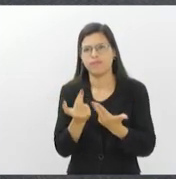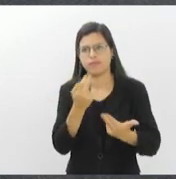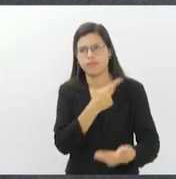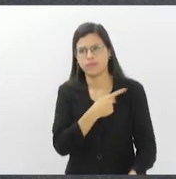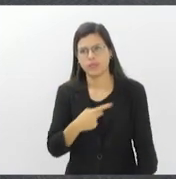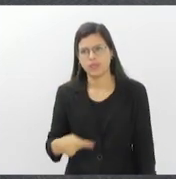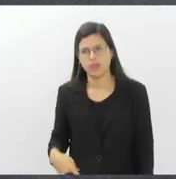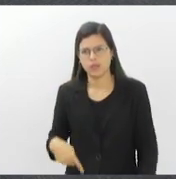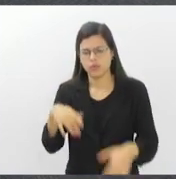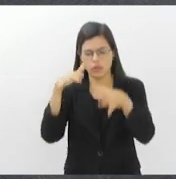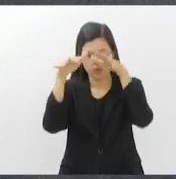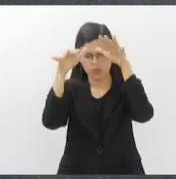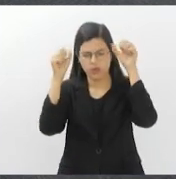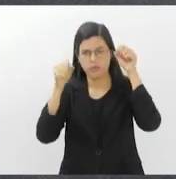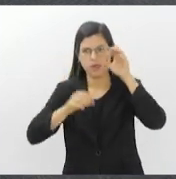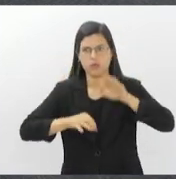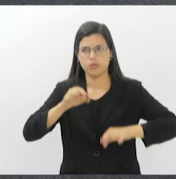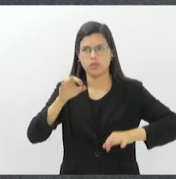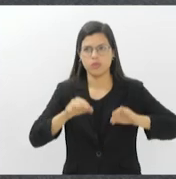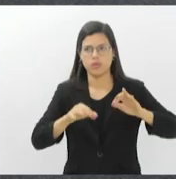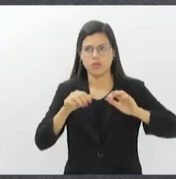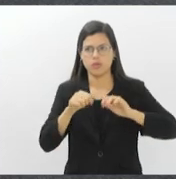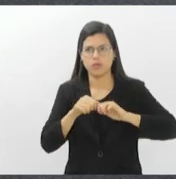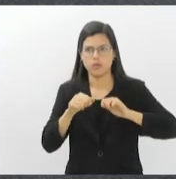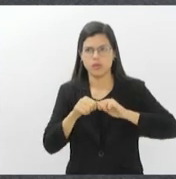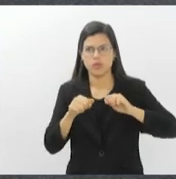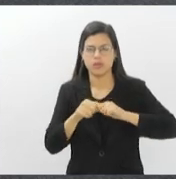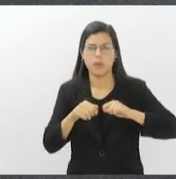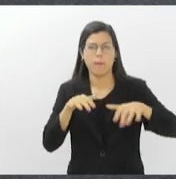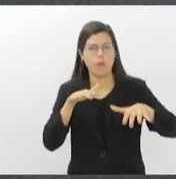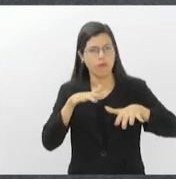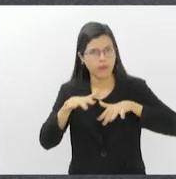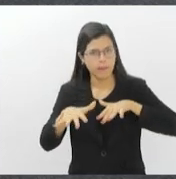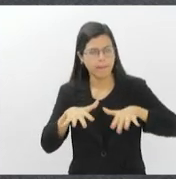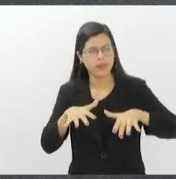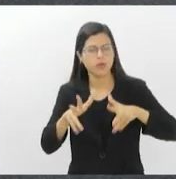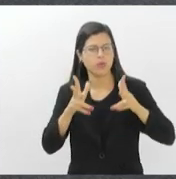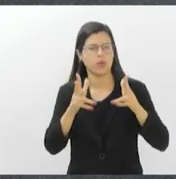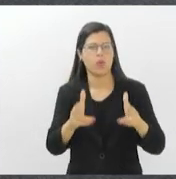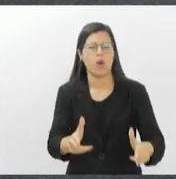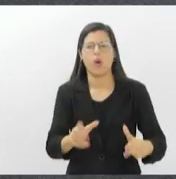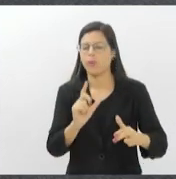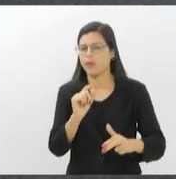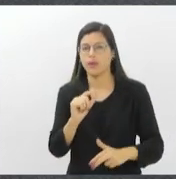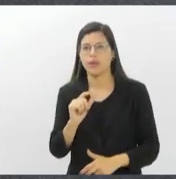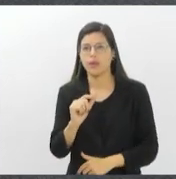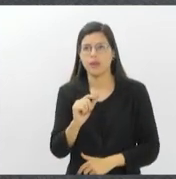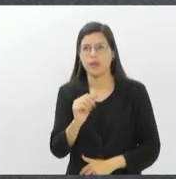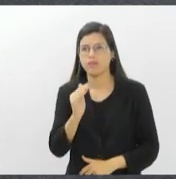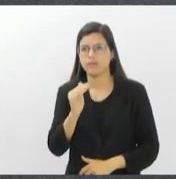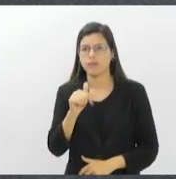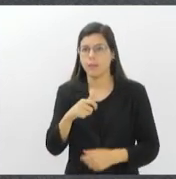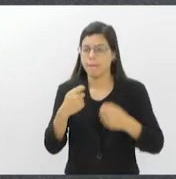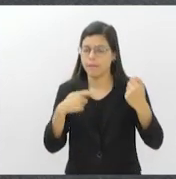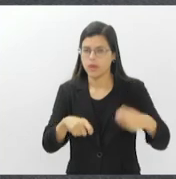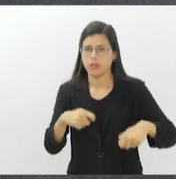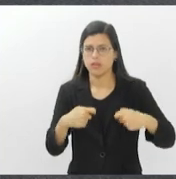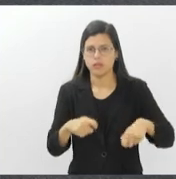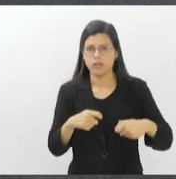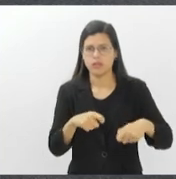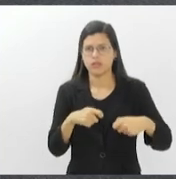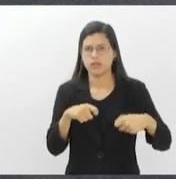do TJ para fazer o mesmo movimento da necessidade de que,